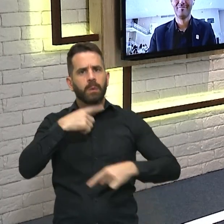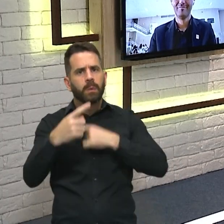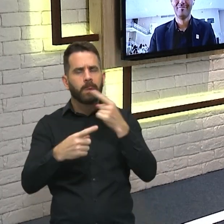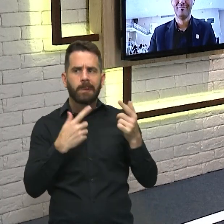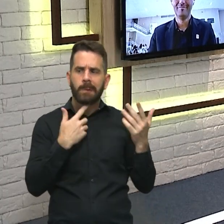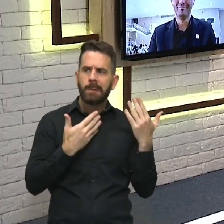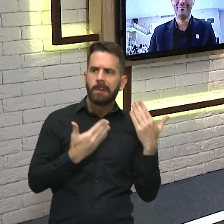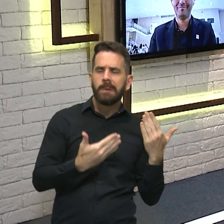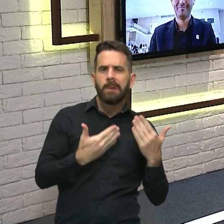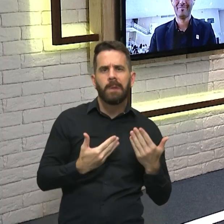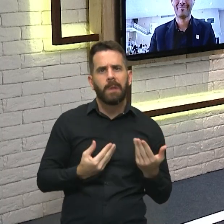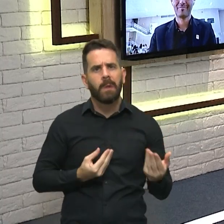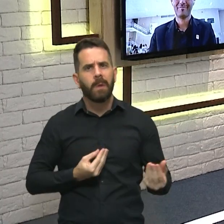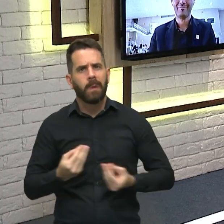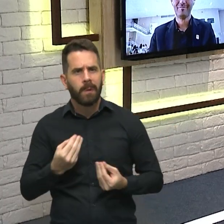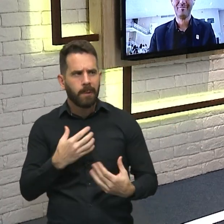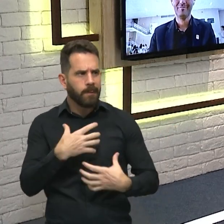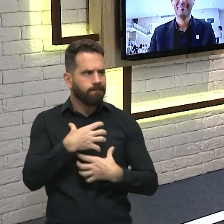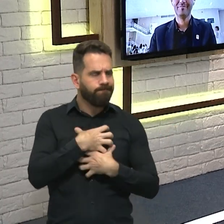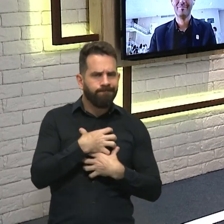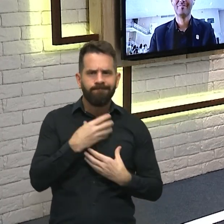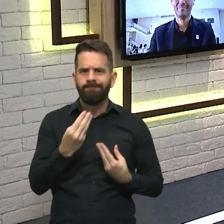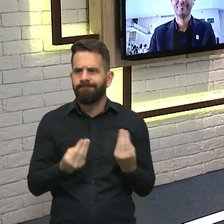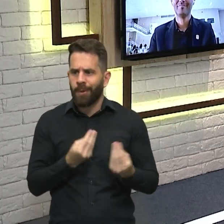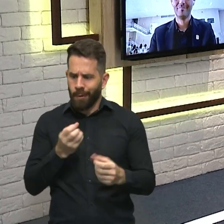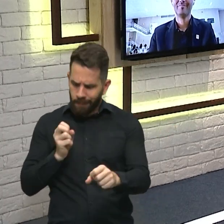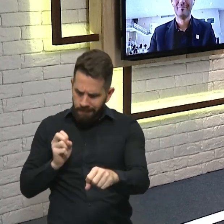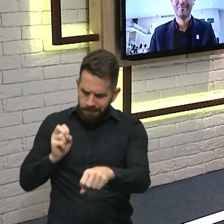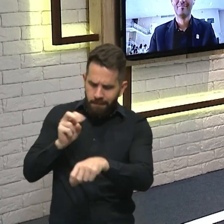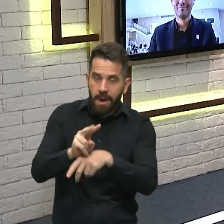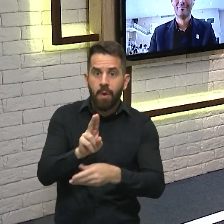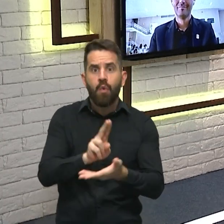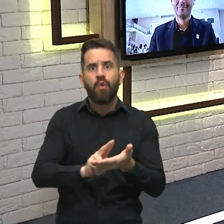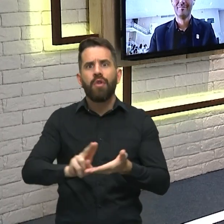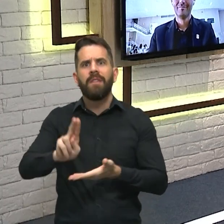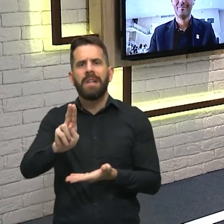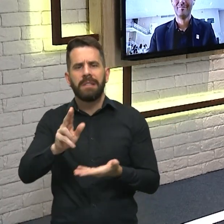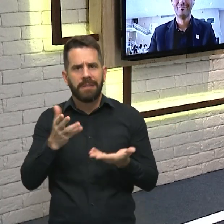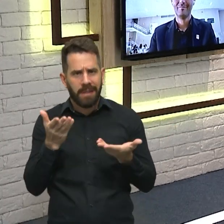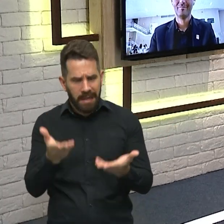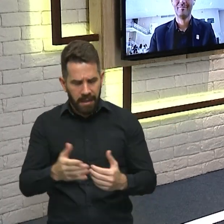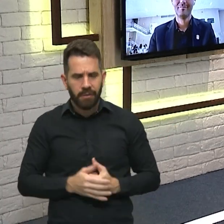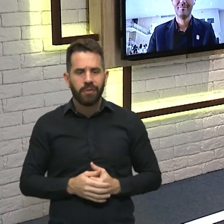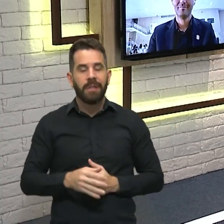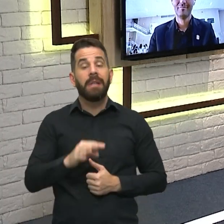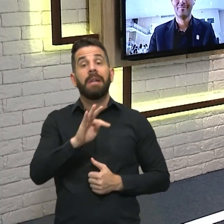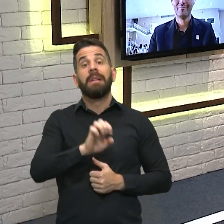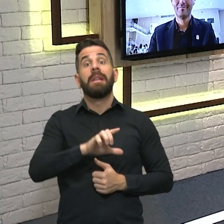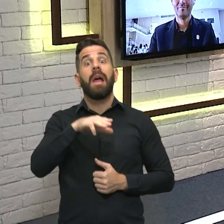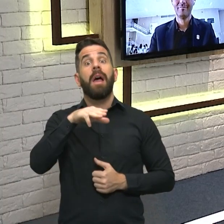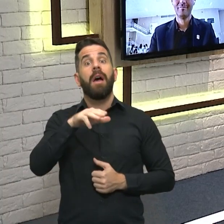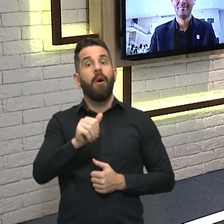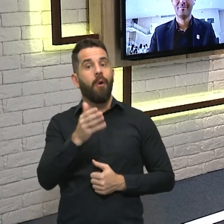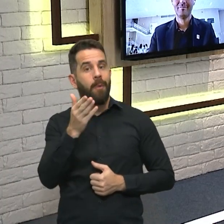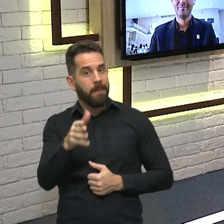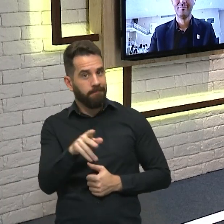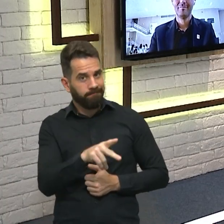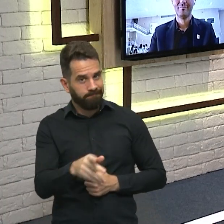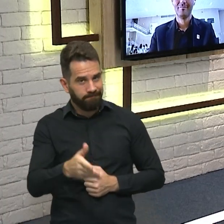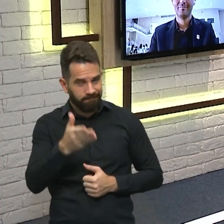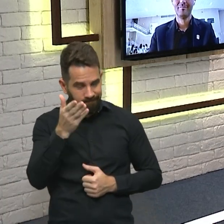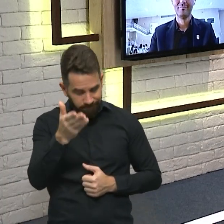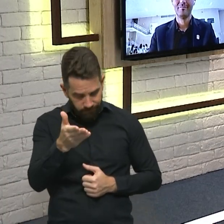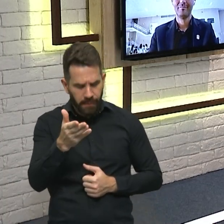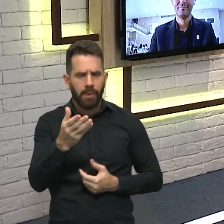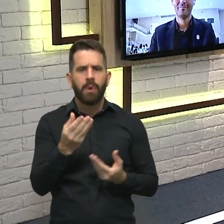se tem sobre essa ingressão, né, na universidade. Então, professora Thelma, começa falando para a gente como que esse aluno